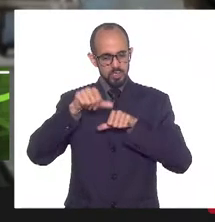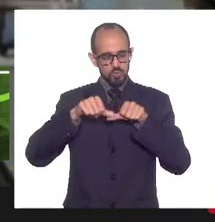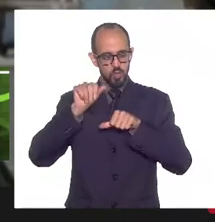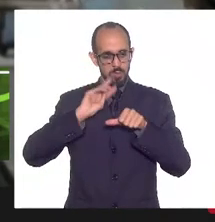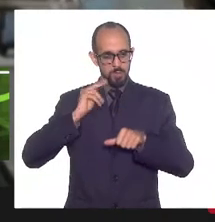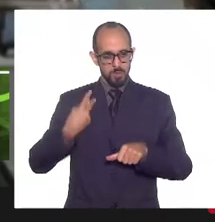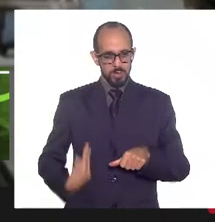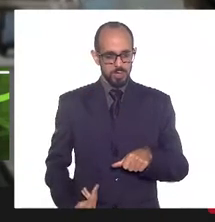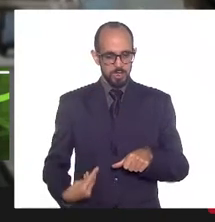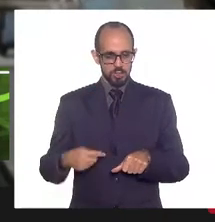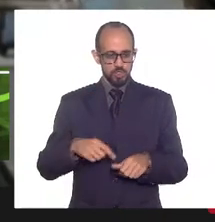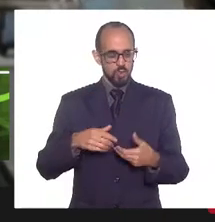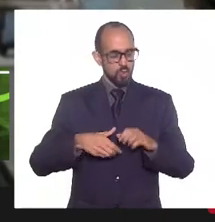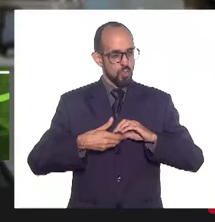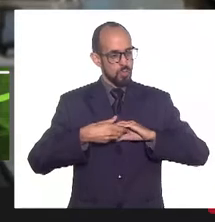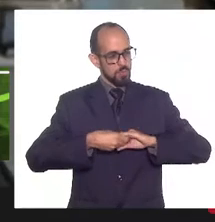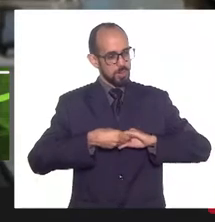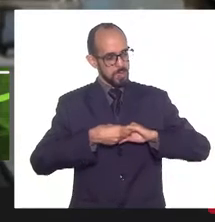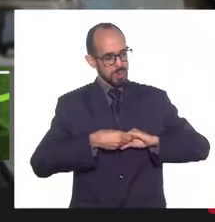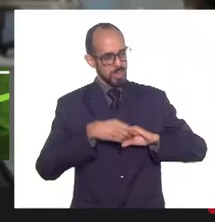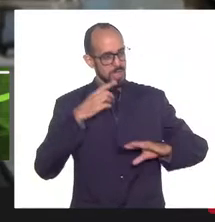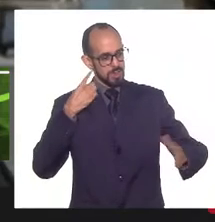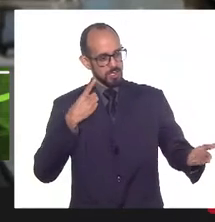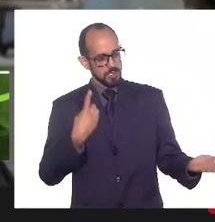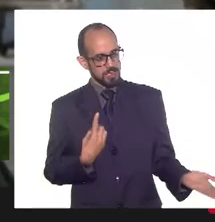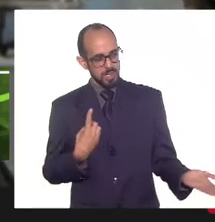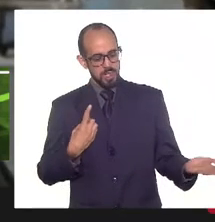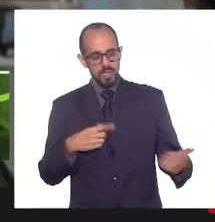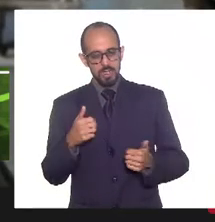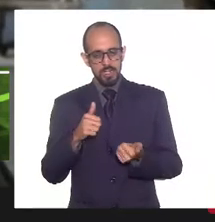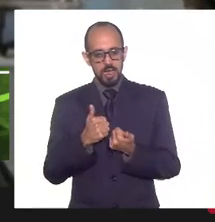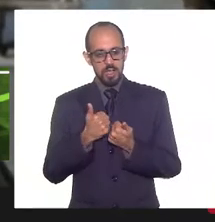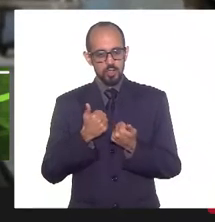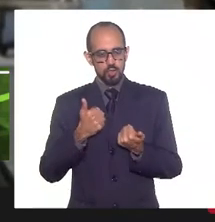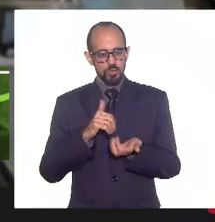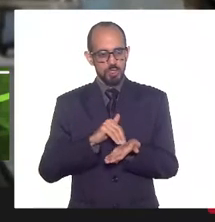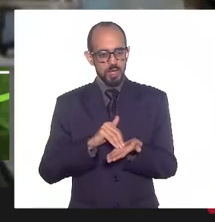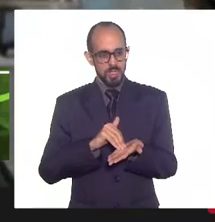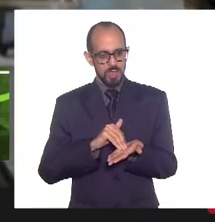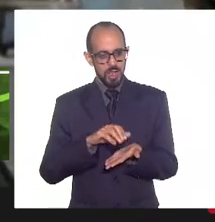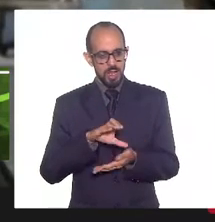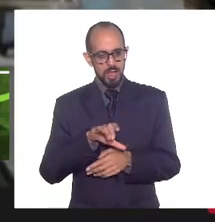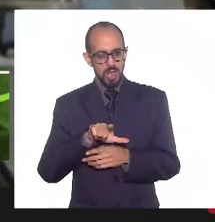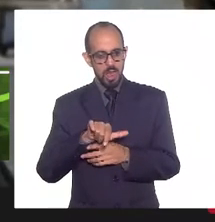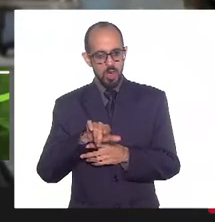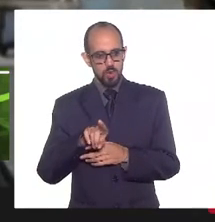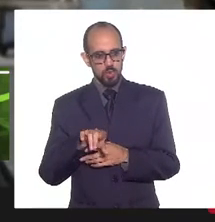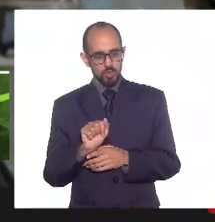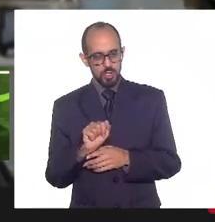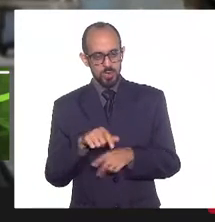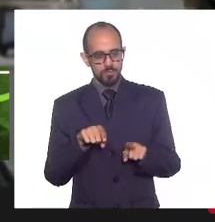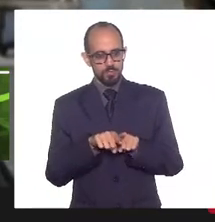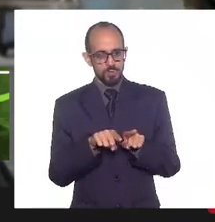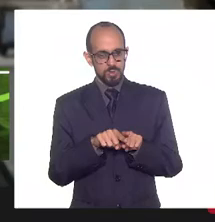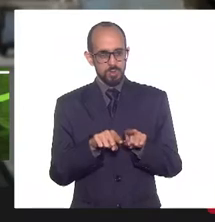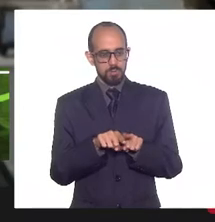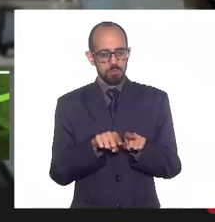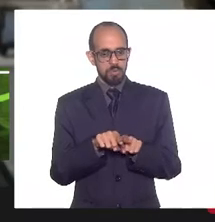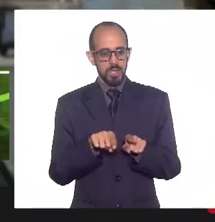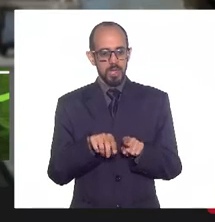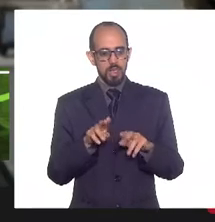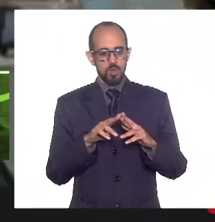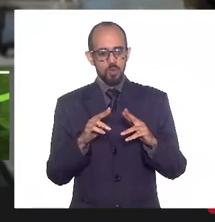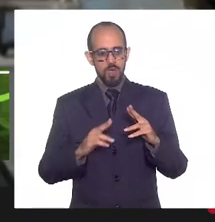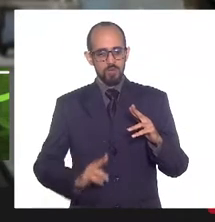cumprimentar a secretária Daniele a subsecretária Cláudia vou listar aqui a pró-reitora Ivana Bentes da UFRJ